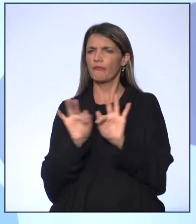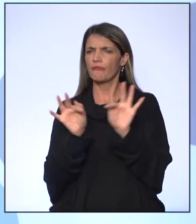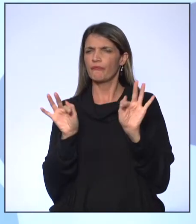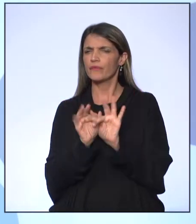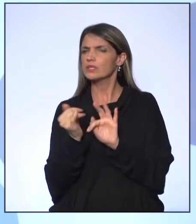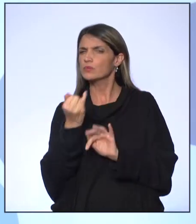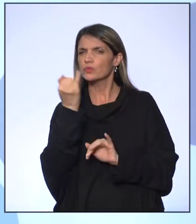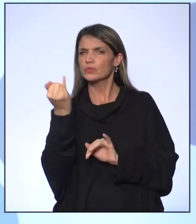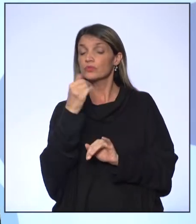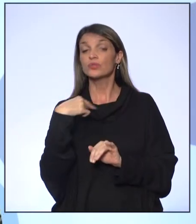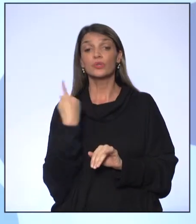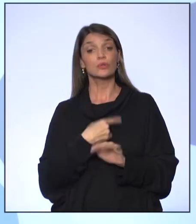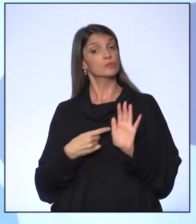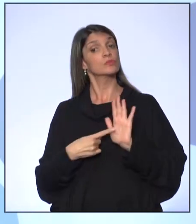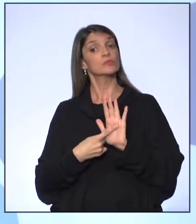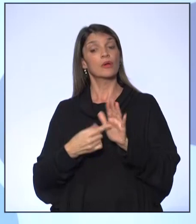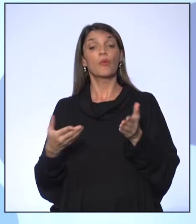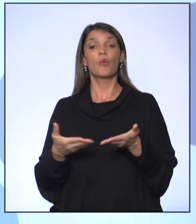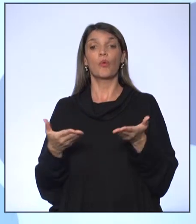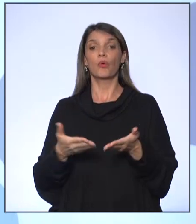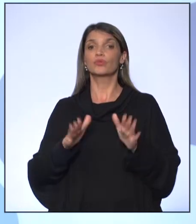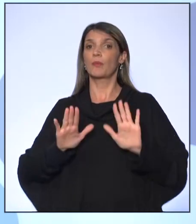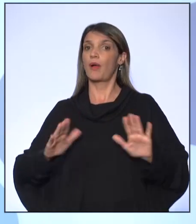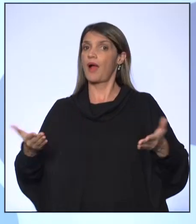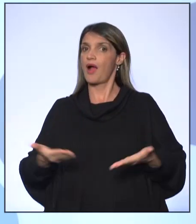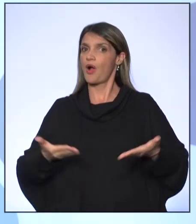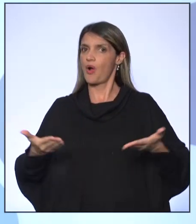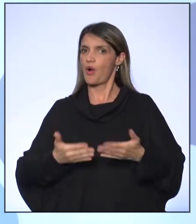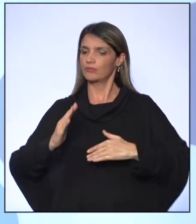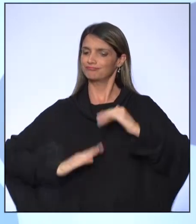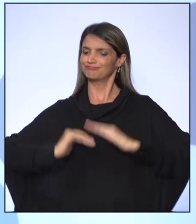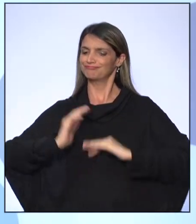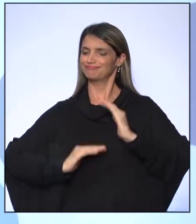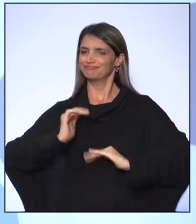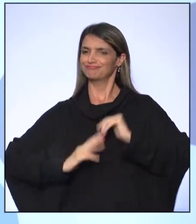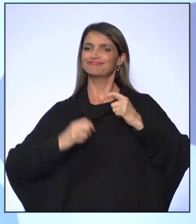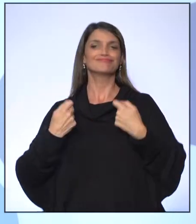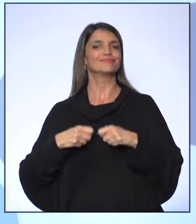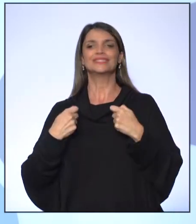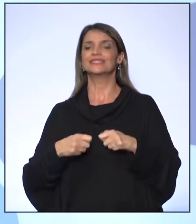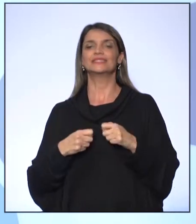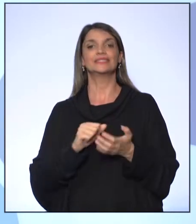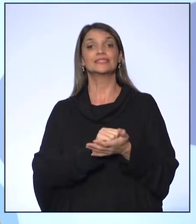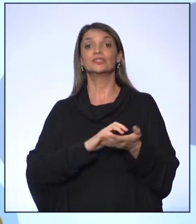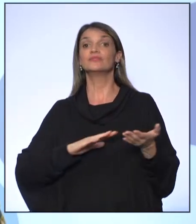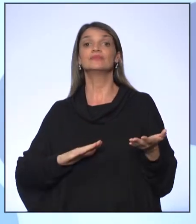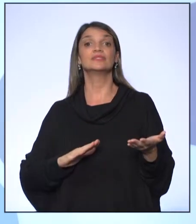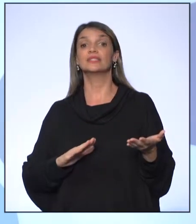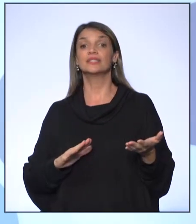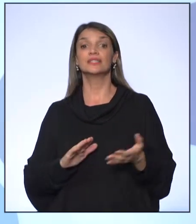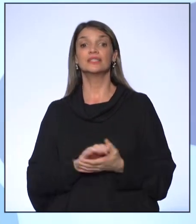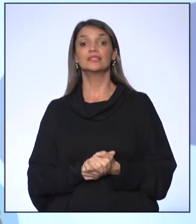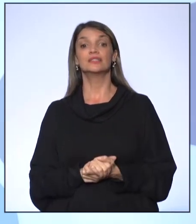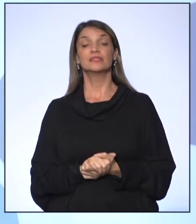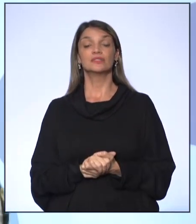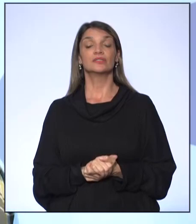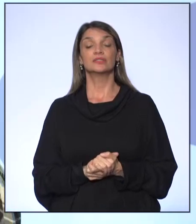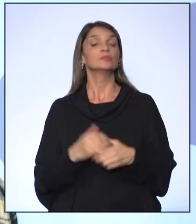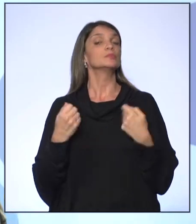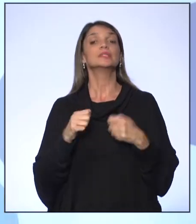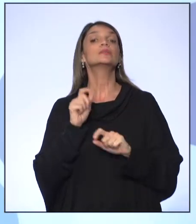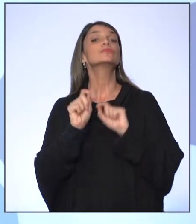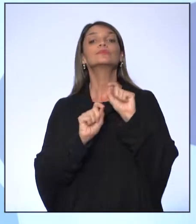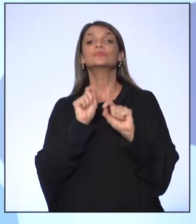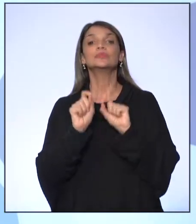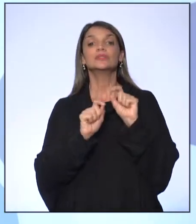vamos trabalhar aqui. Mas você vai pôr a mão na massa agora, viu? Você vai precisar agora fazer uma atividade e você vai